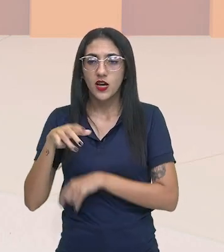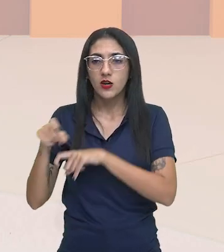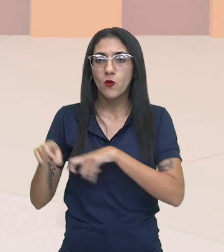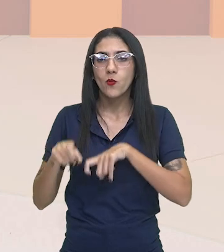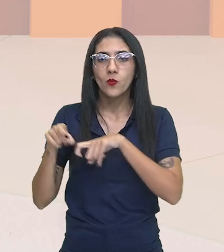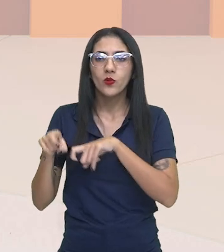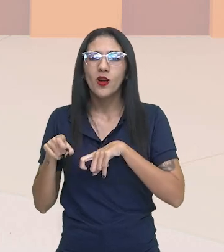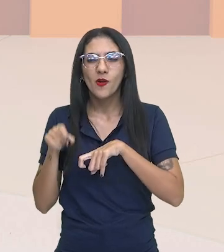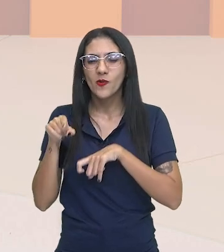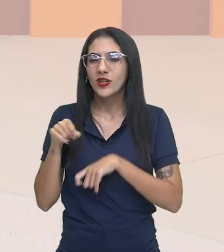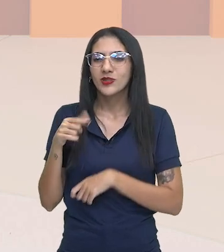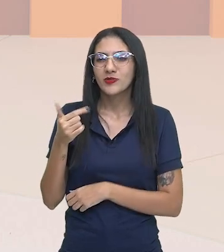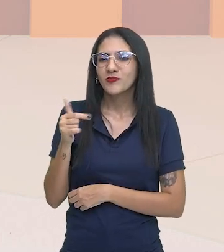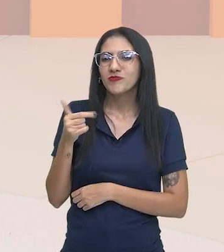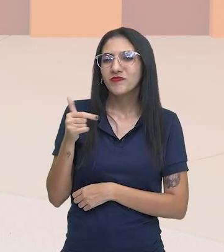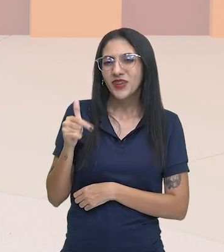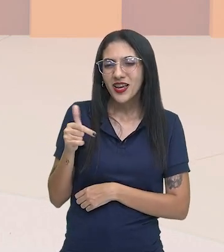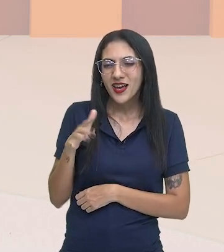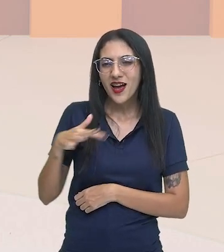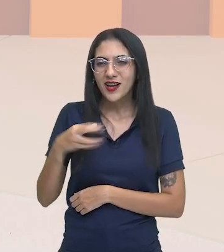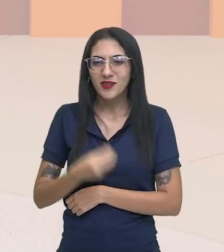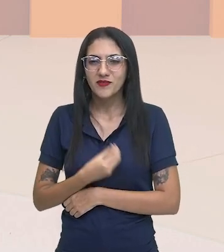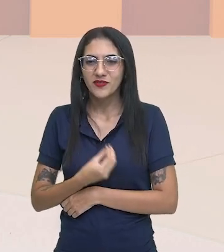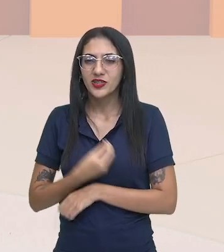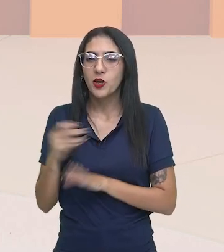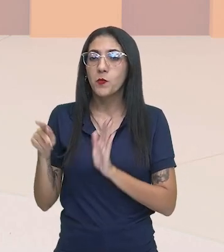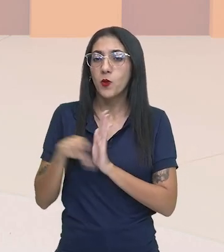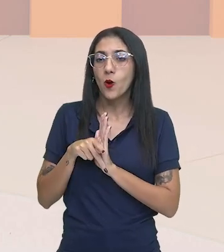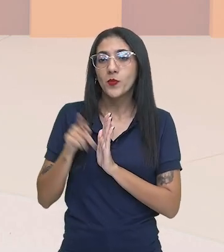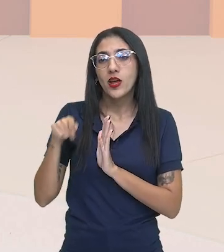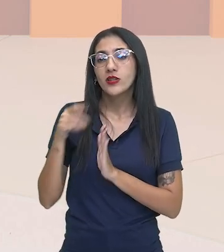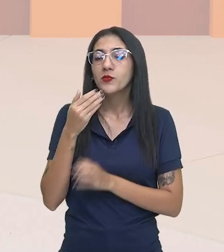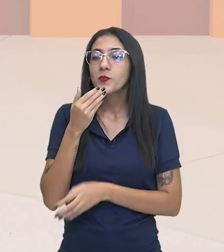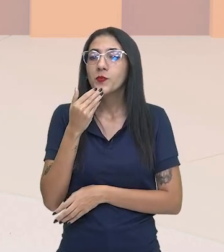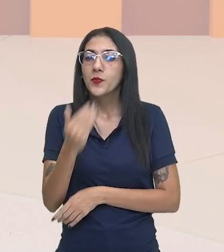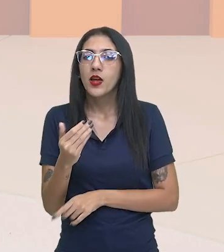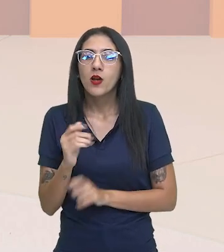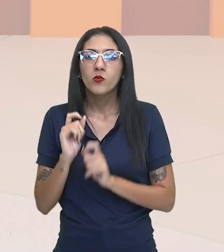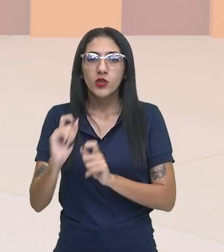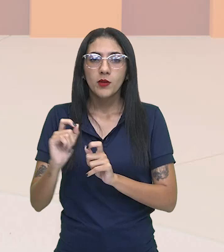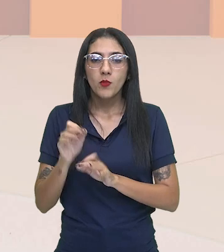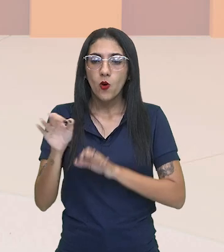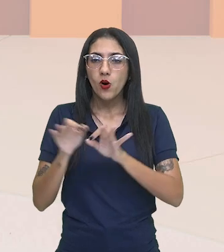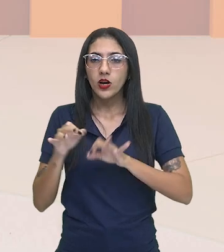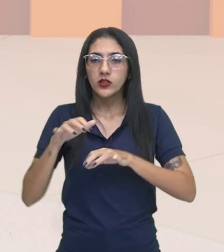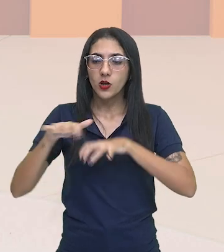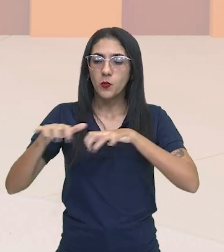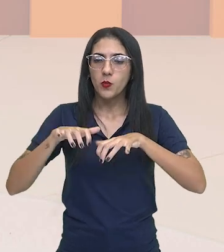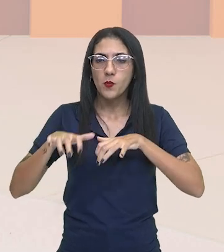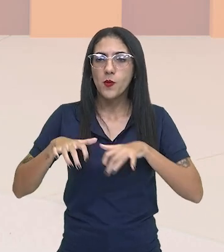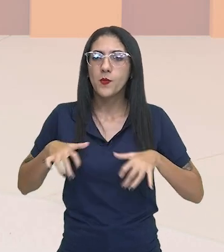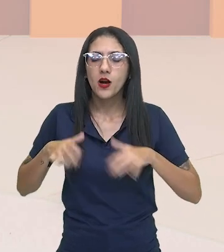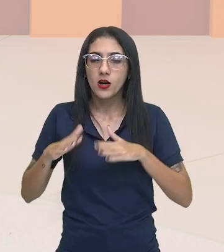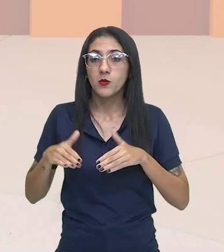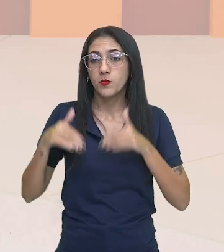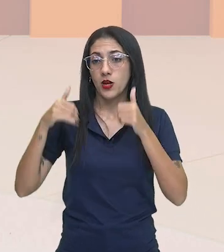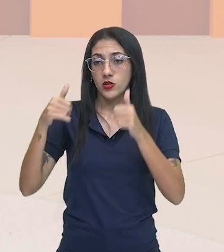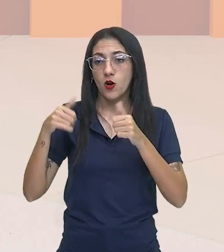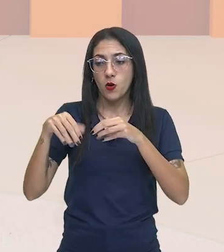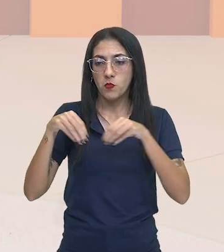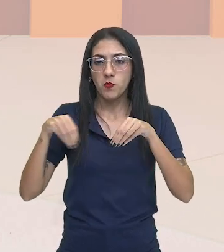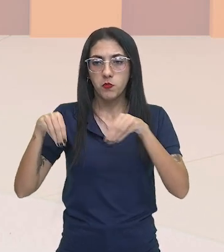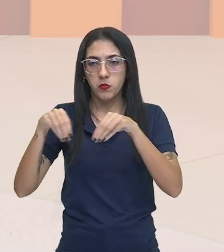sem terra, que reivindicam reforma agrária, né, isto é, redistribuição de